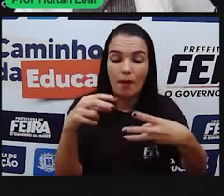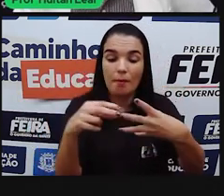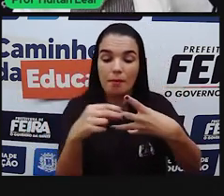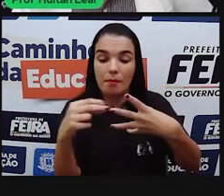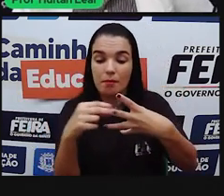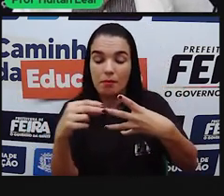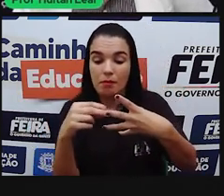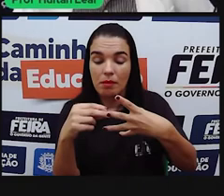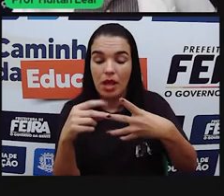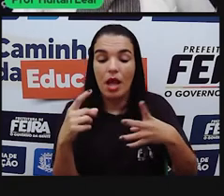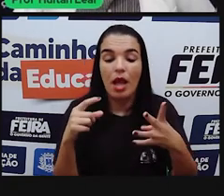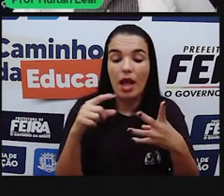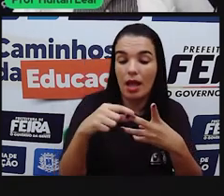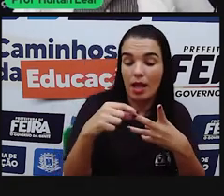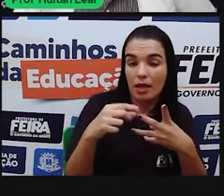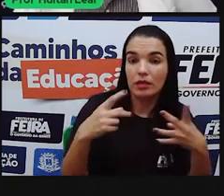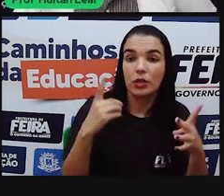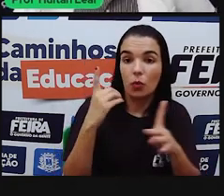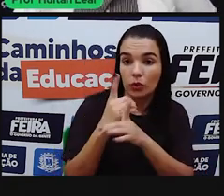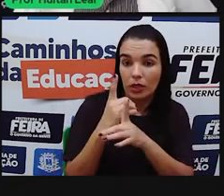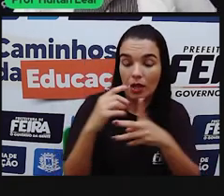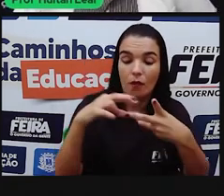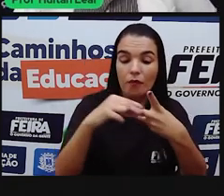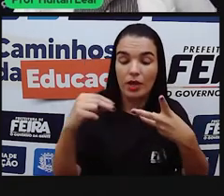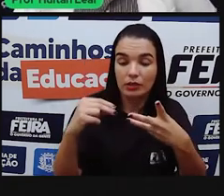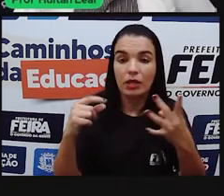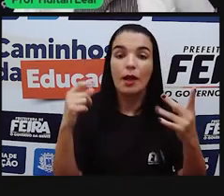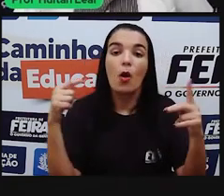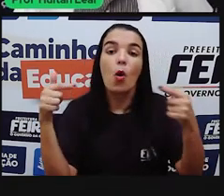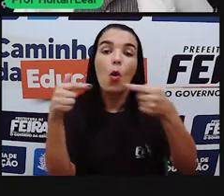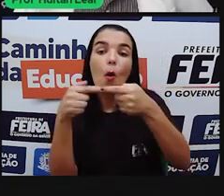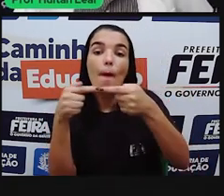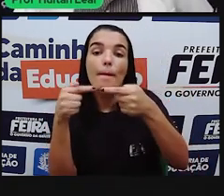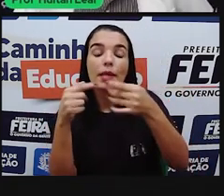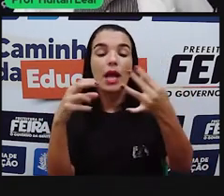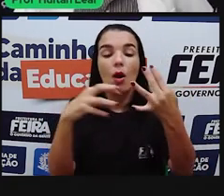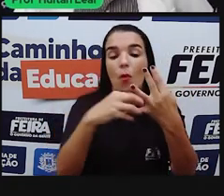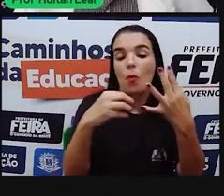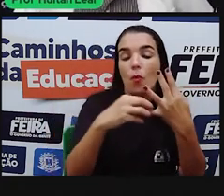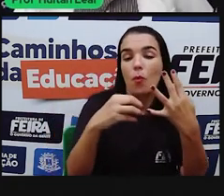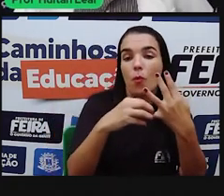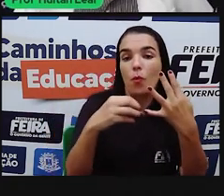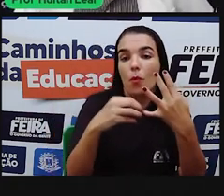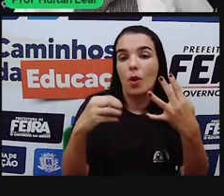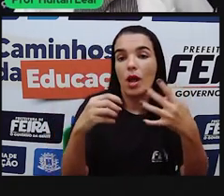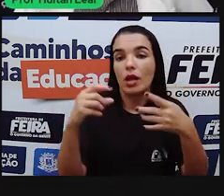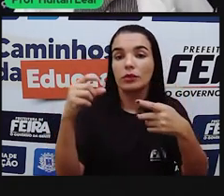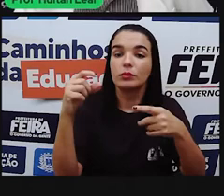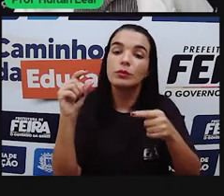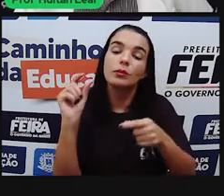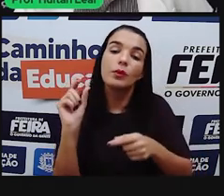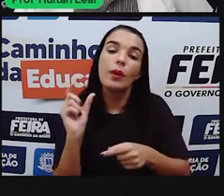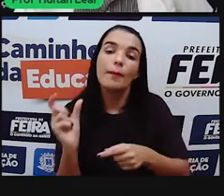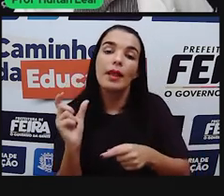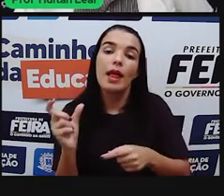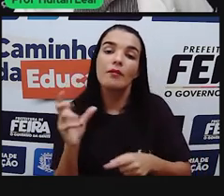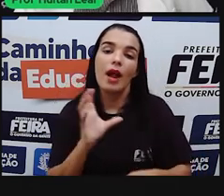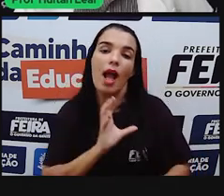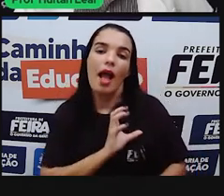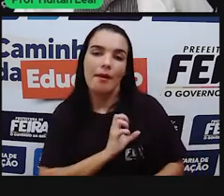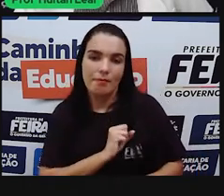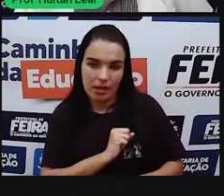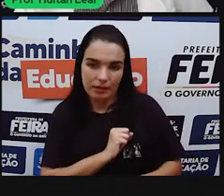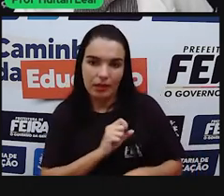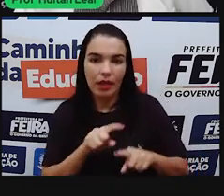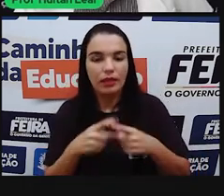finais têm as mesmas sonoridades. Como eu já disse, música e letra, gênero